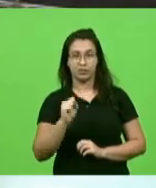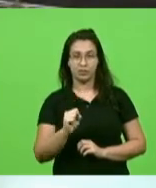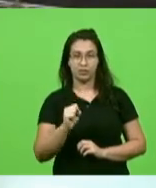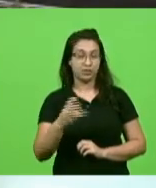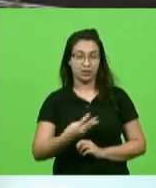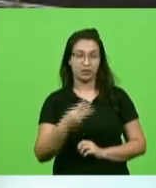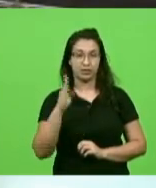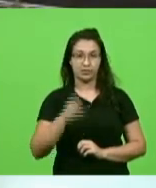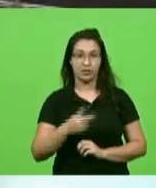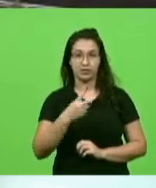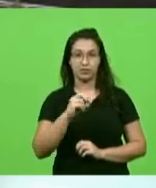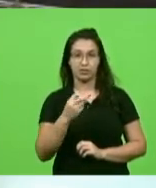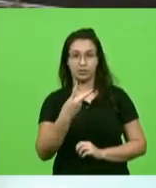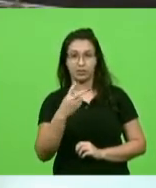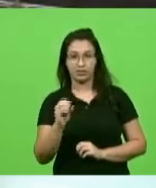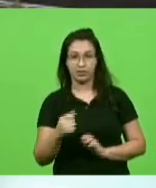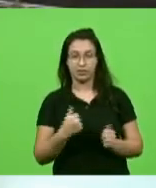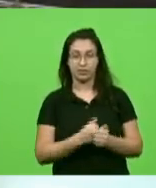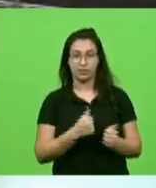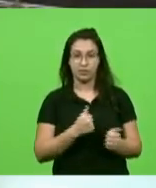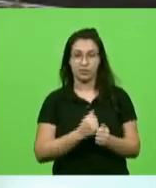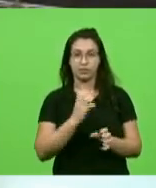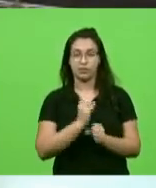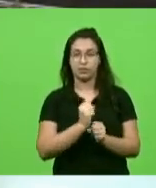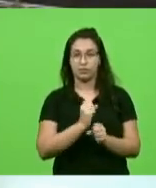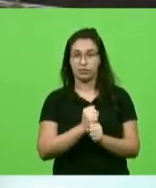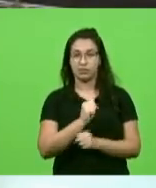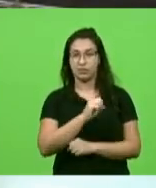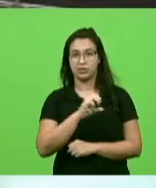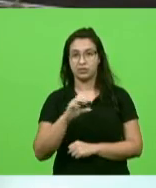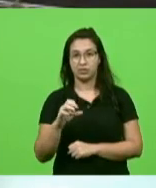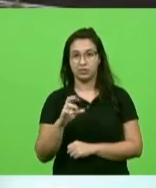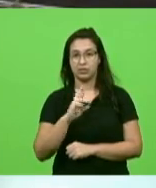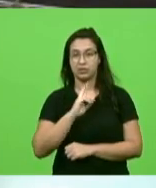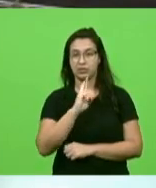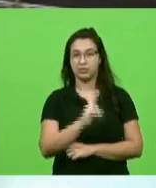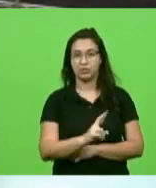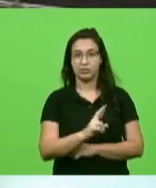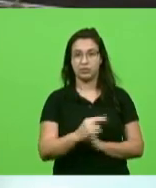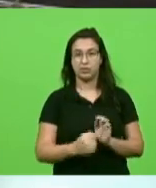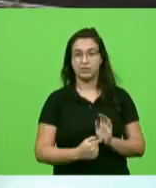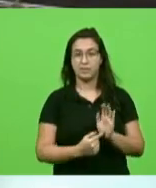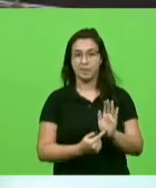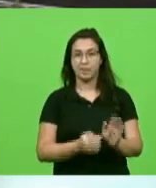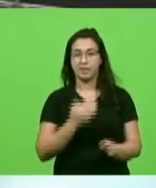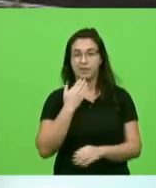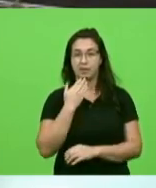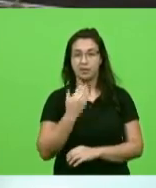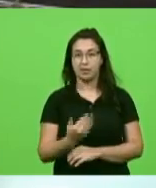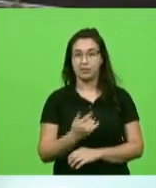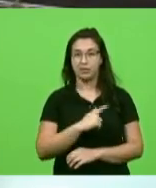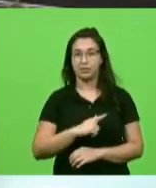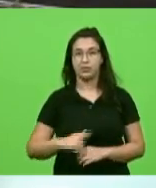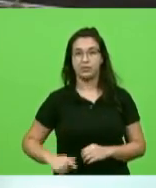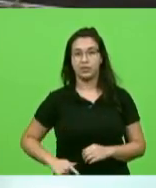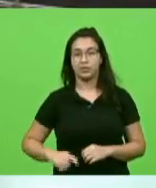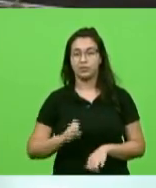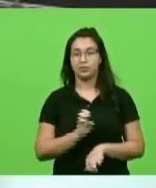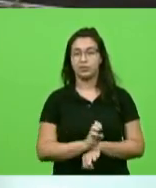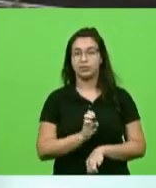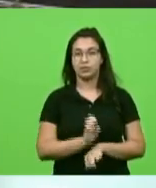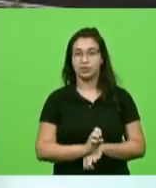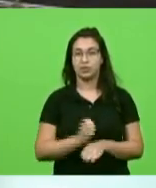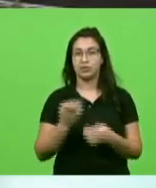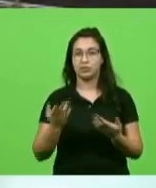323/2020 a presidente do Tribunal de Contas do Estado de Santa Catarina em resposta a requerimento de pelo 4 pelo governador do Estado através